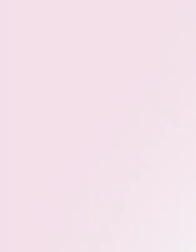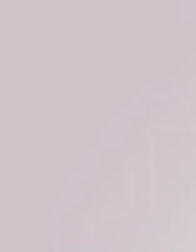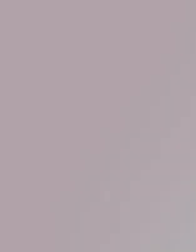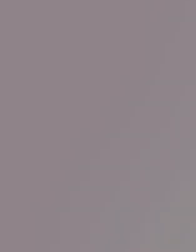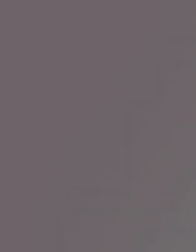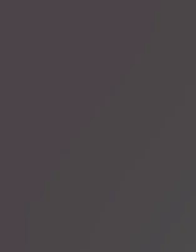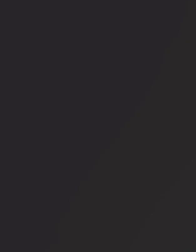Obrigada